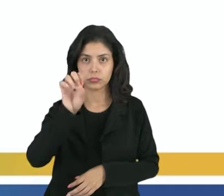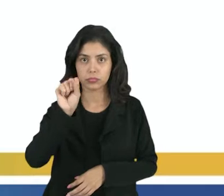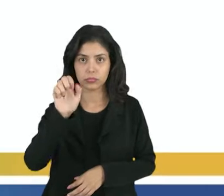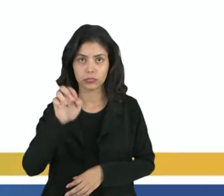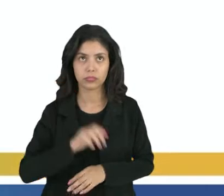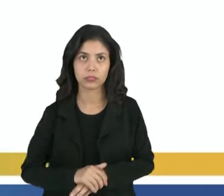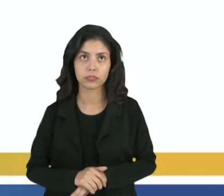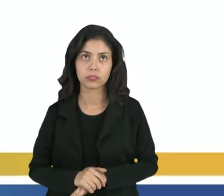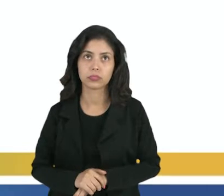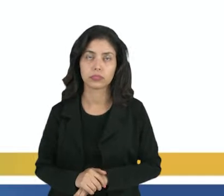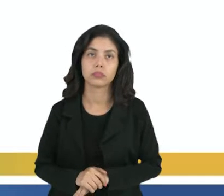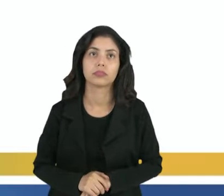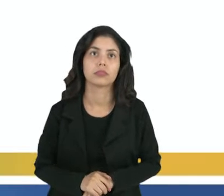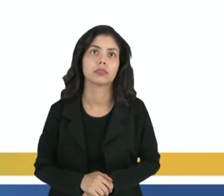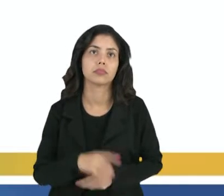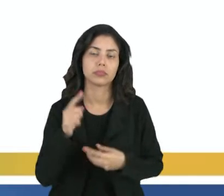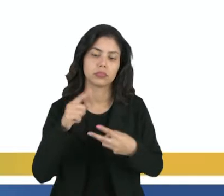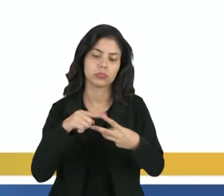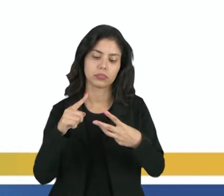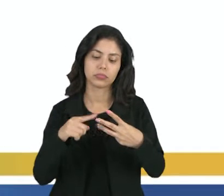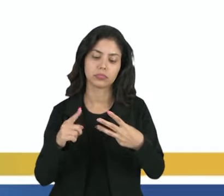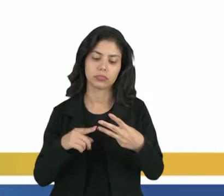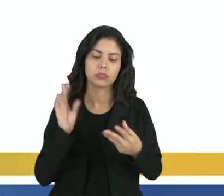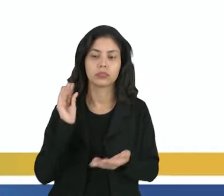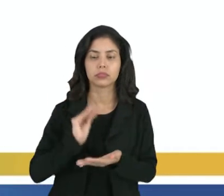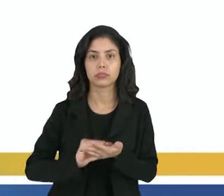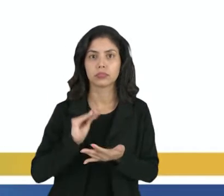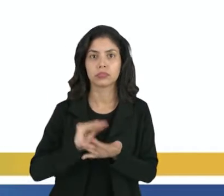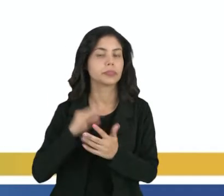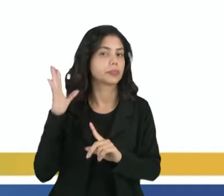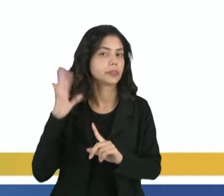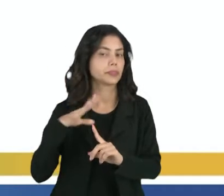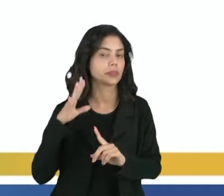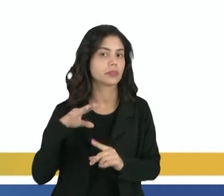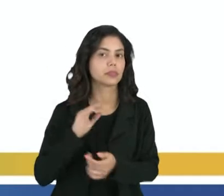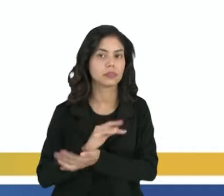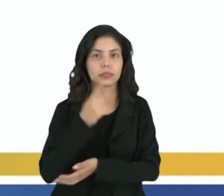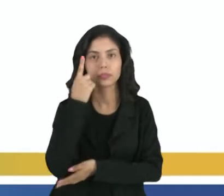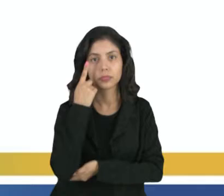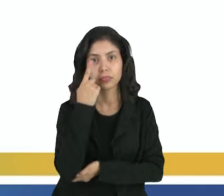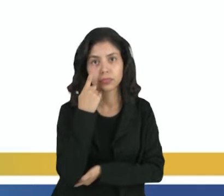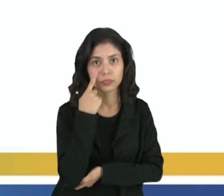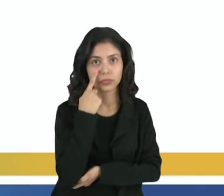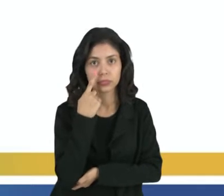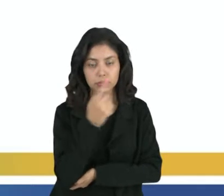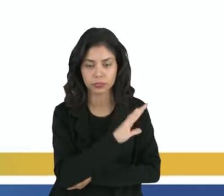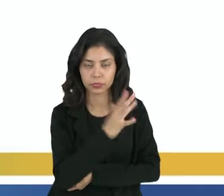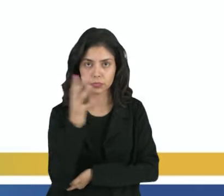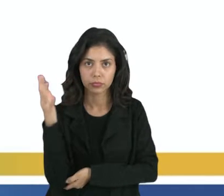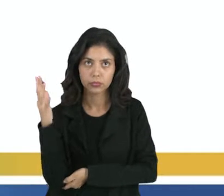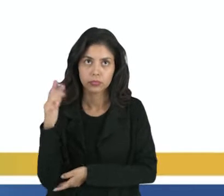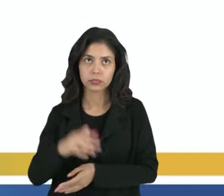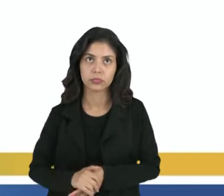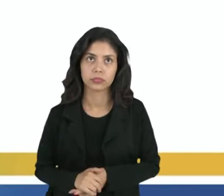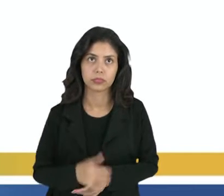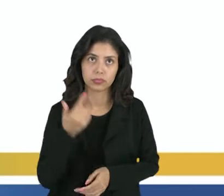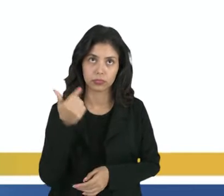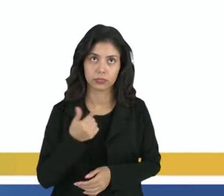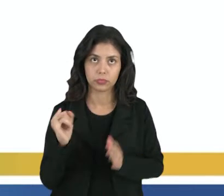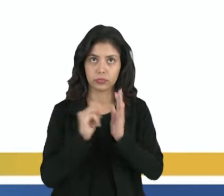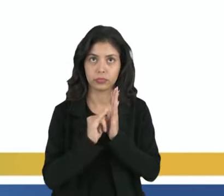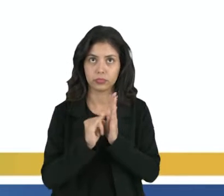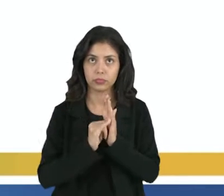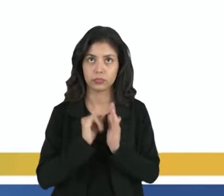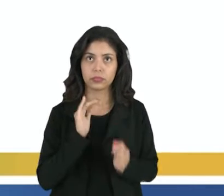para a fotossíntese. Então, esses três fatores vão influenciar na paisagem desses biomas, ok? E segundo